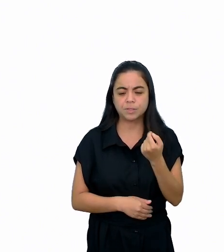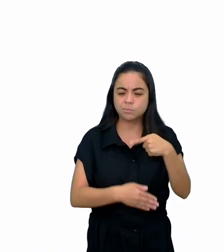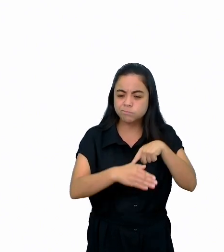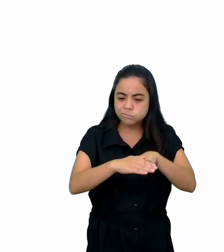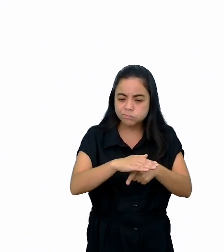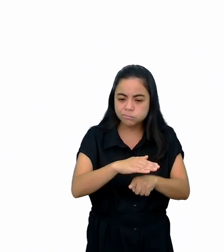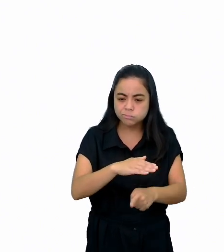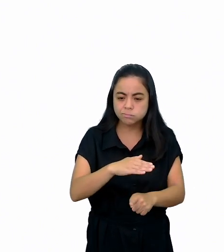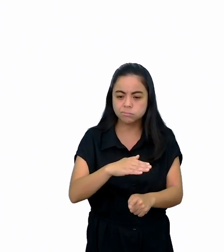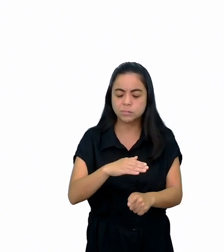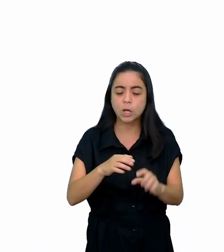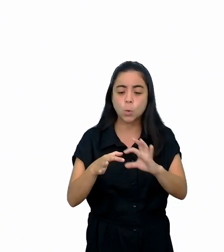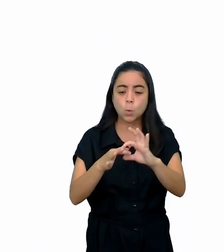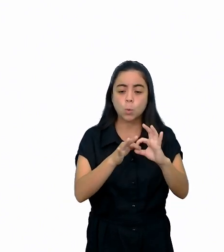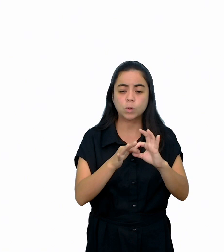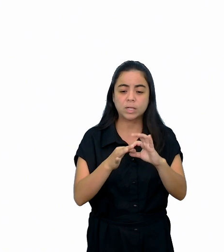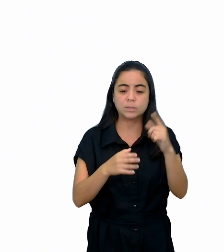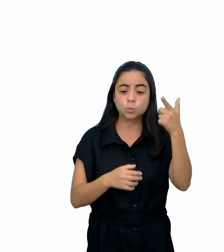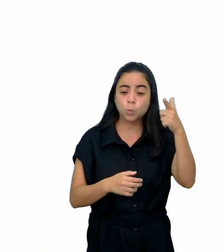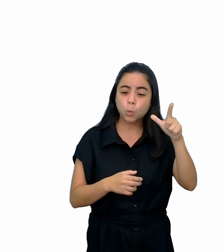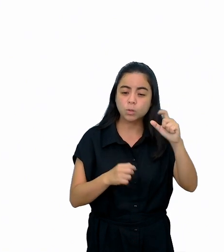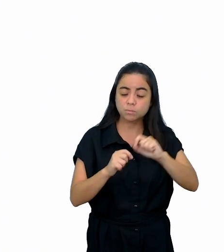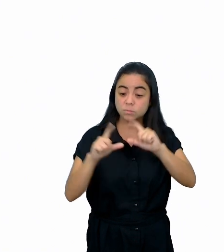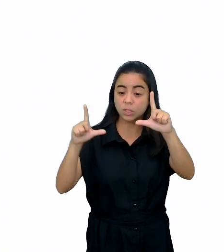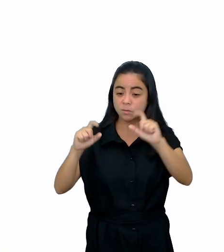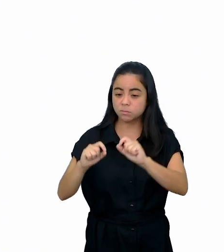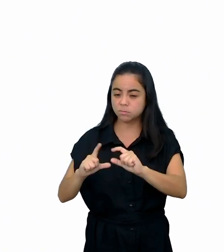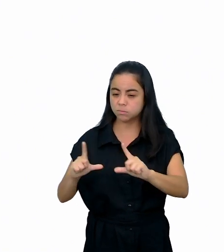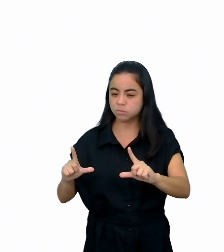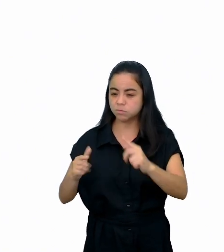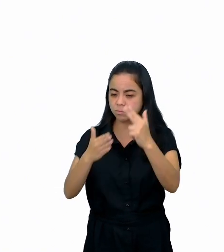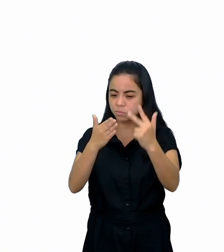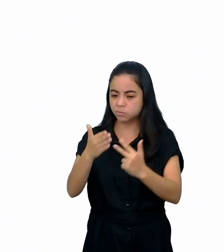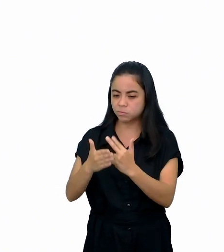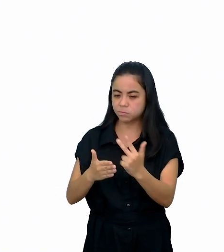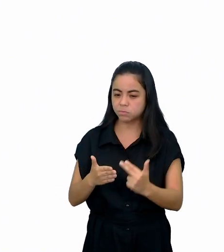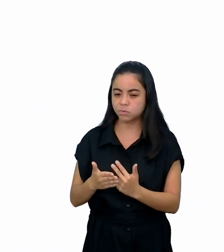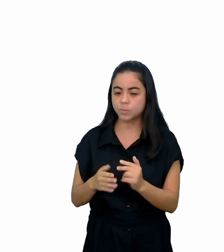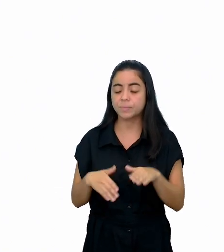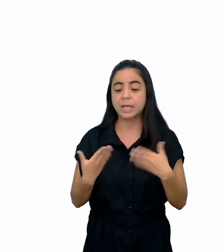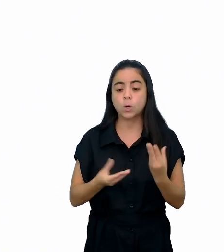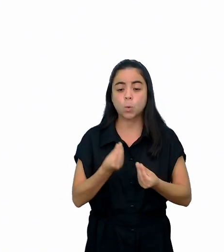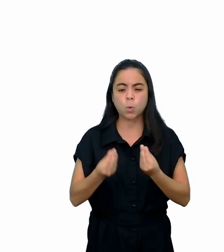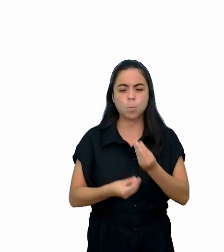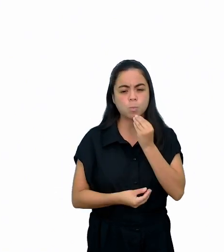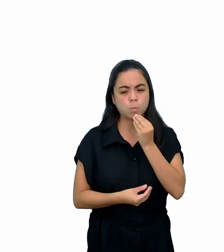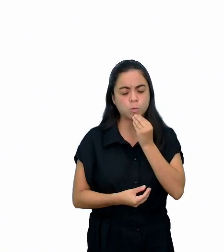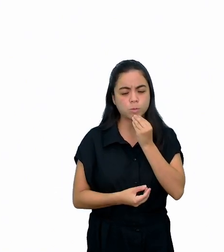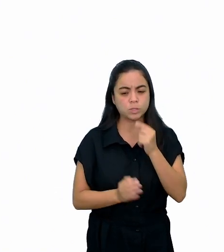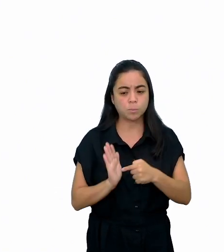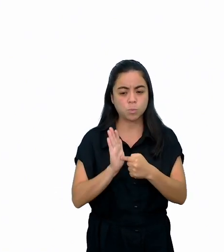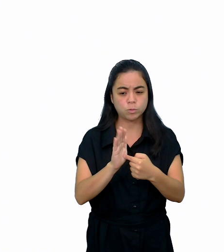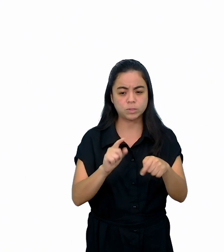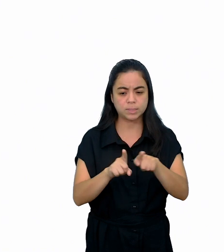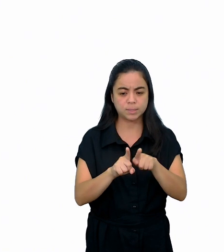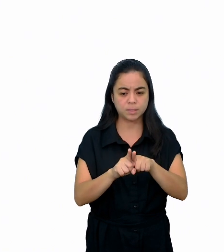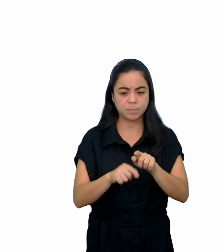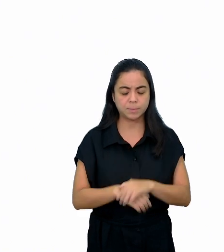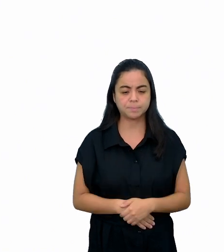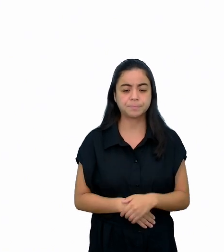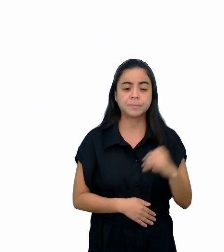exploração do outro contexto das figuras. Mas, então, como que eu posso oportunizar isso? Então, é importante que